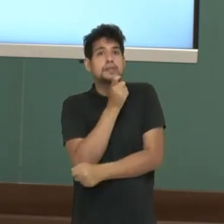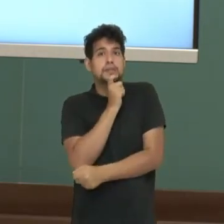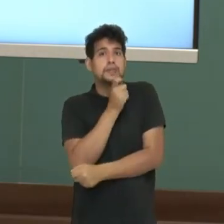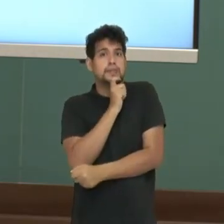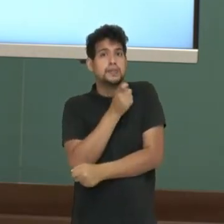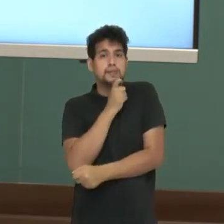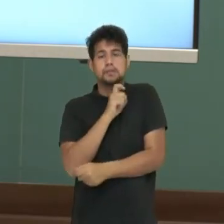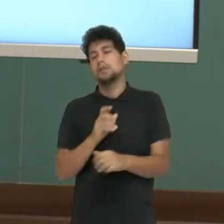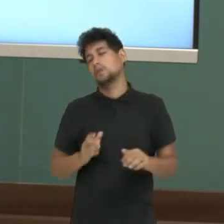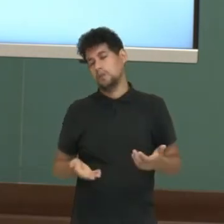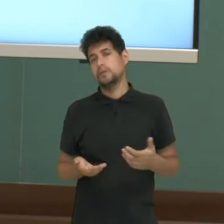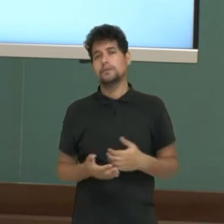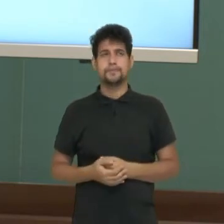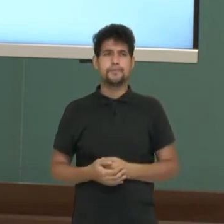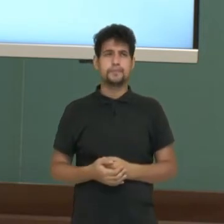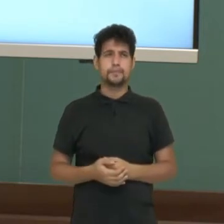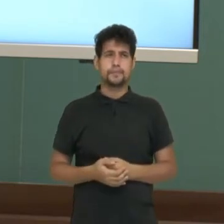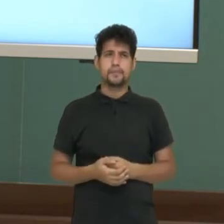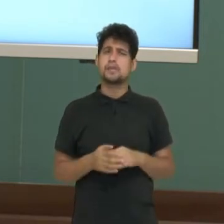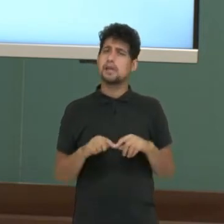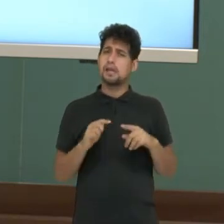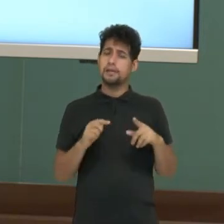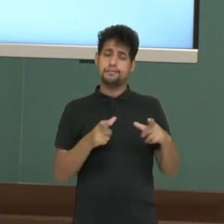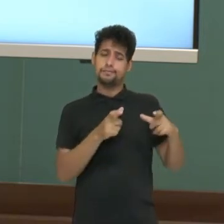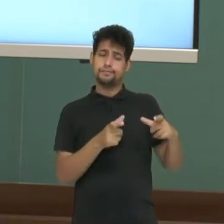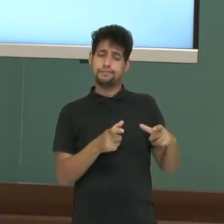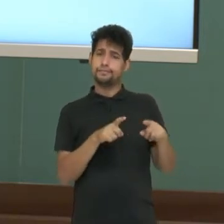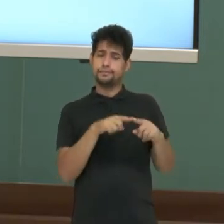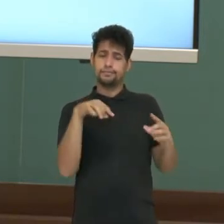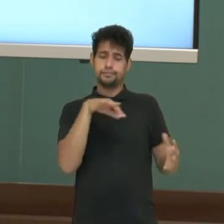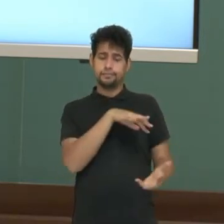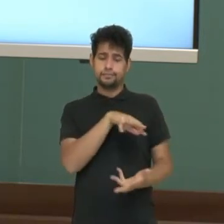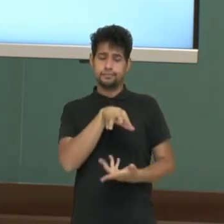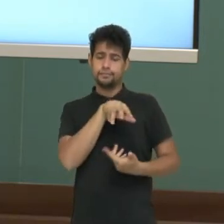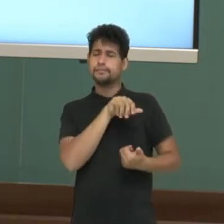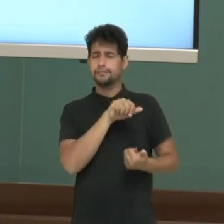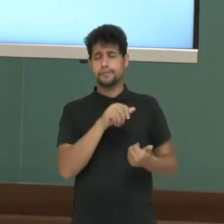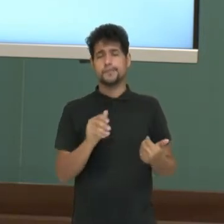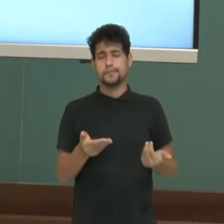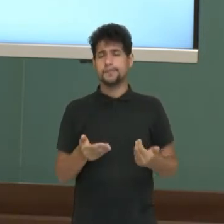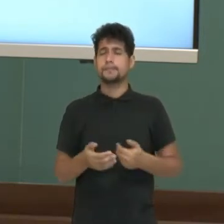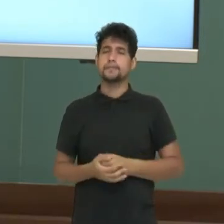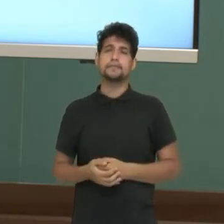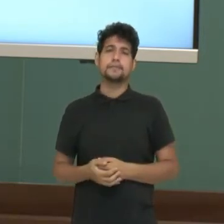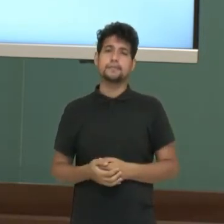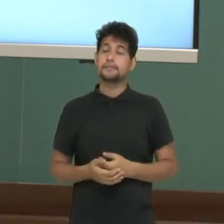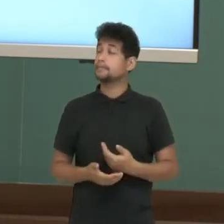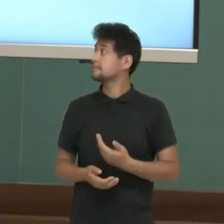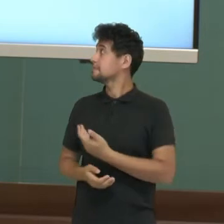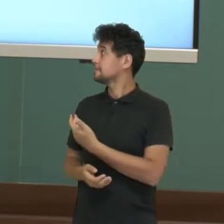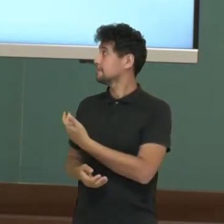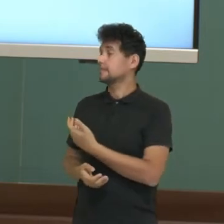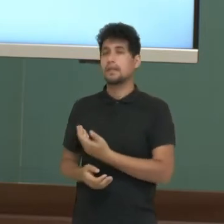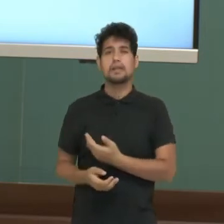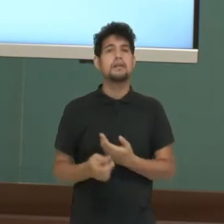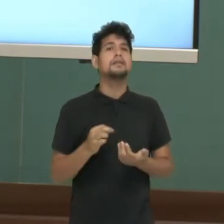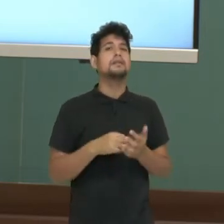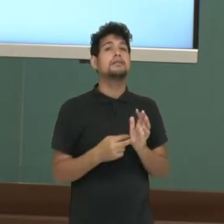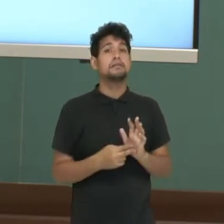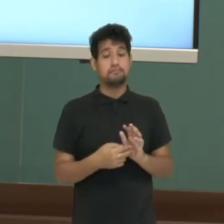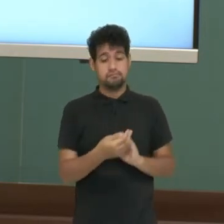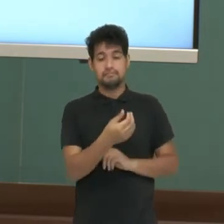do nosso planeta. Então essa é a posição que está no globo terrestre atualmente, ok? Se tornando aí então um dos